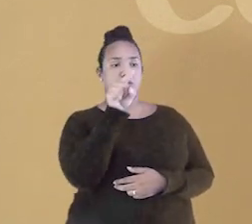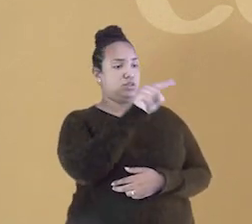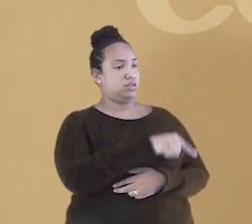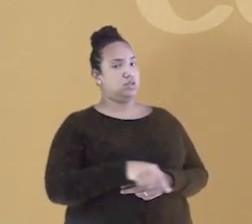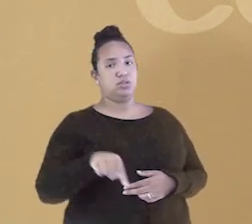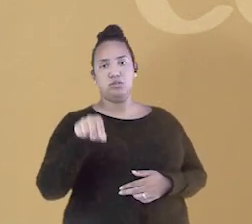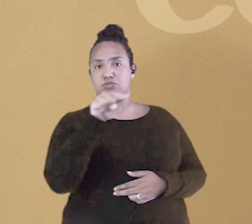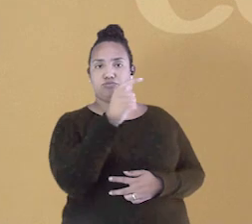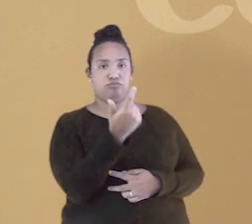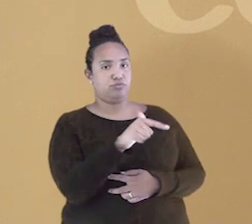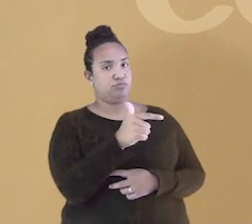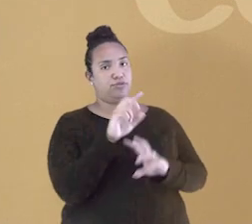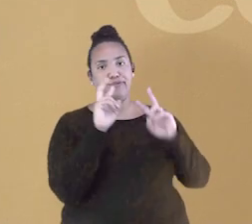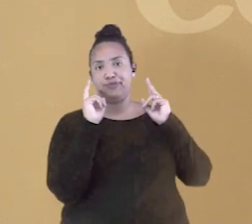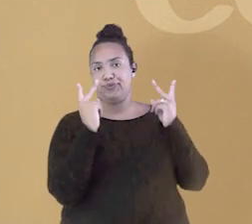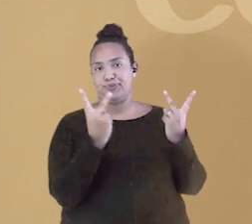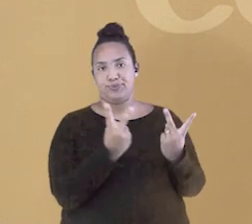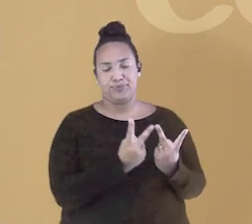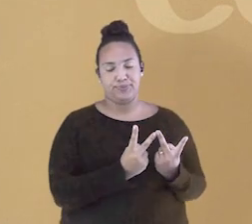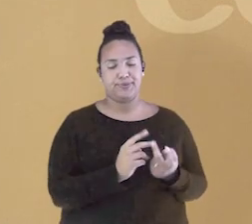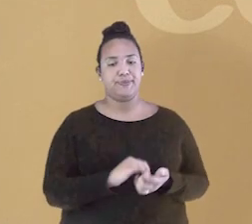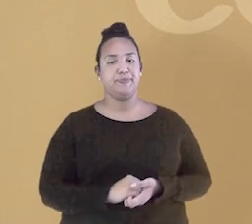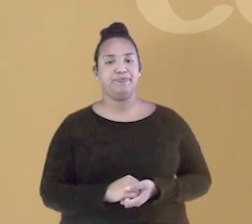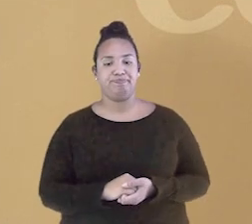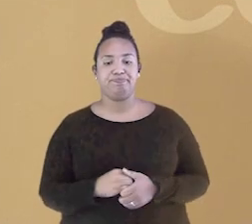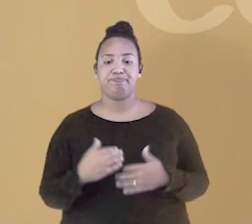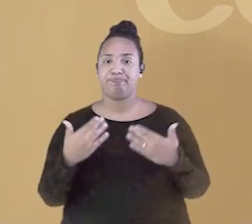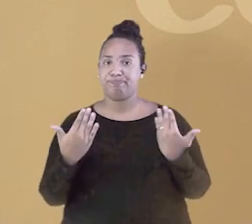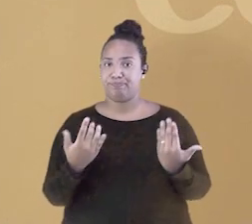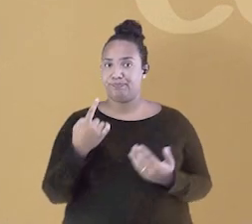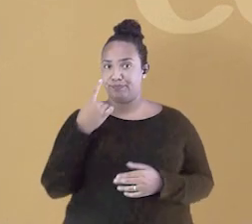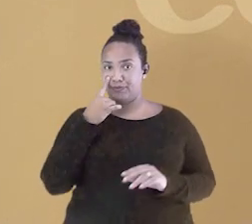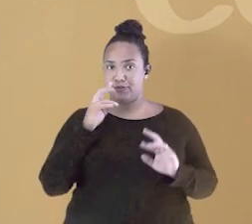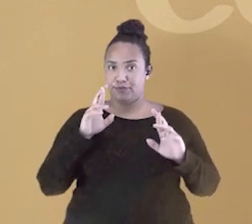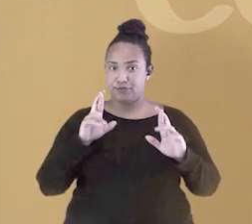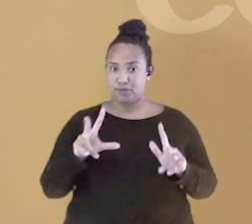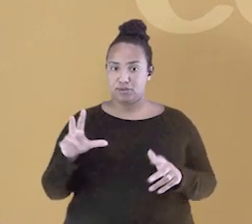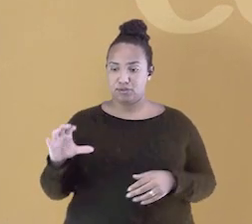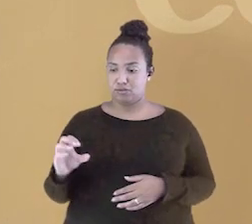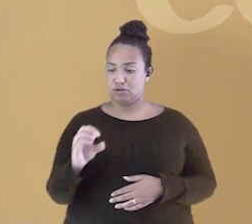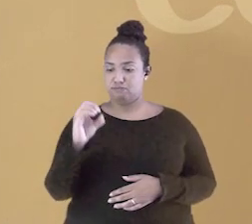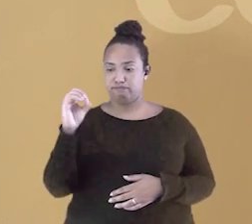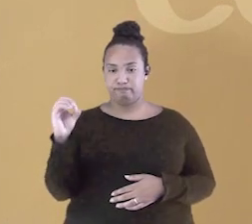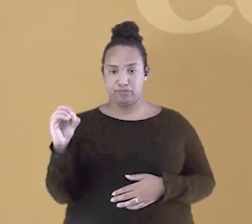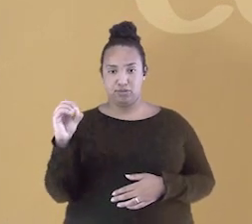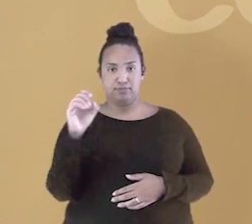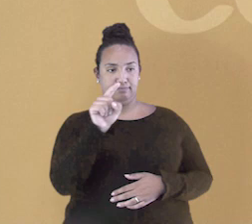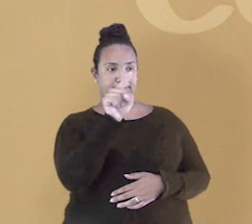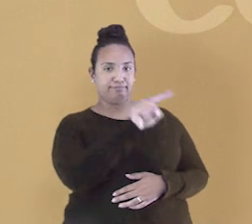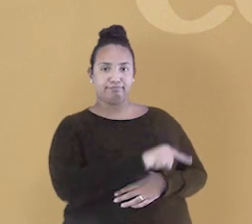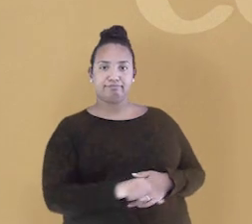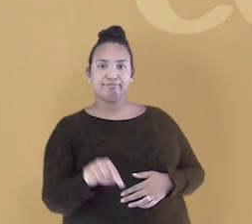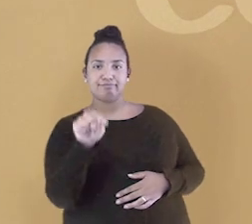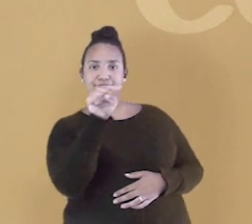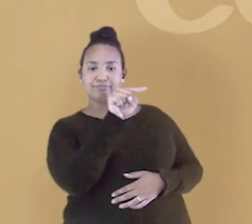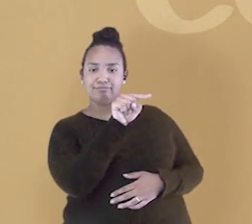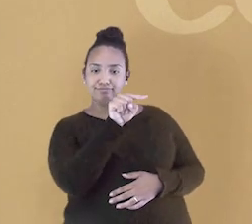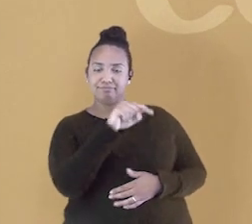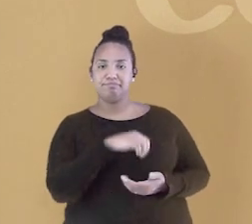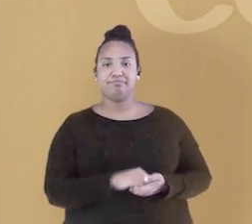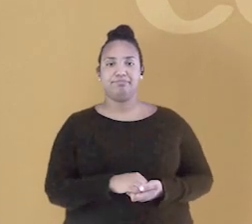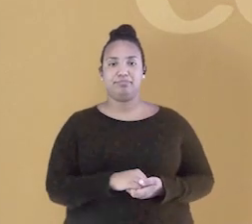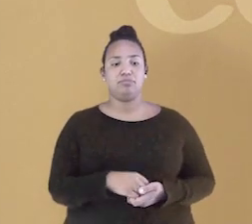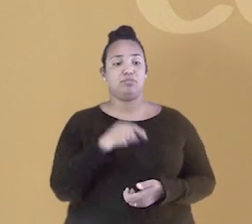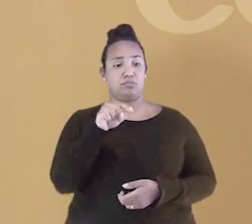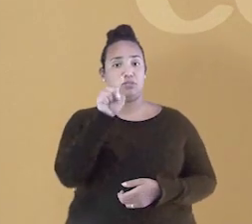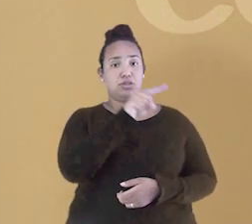contorno. Então, vimos aí a diferença de uma bola e o círculo. O círculo ele está presente nos